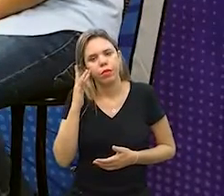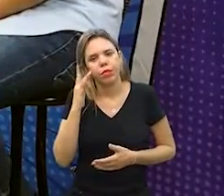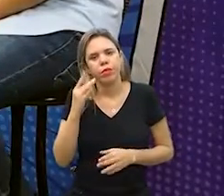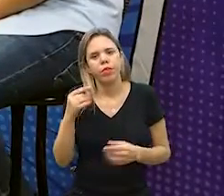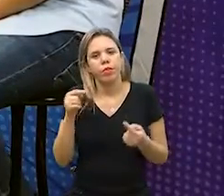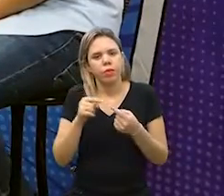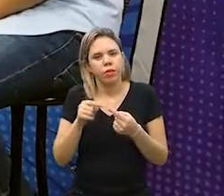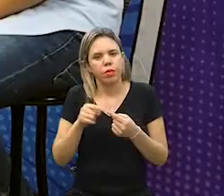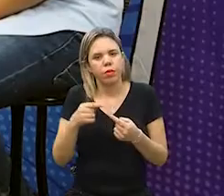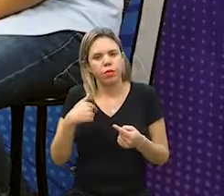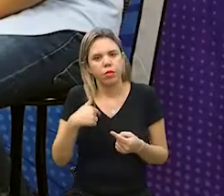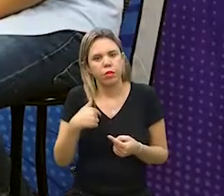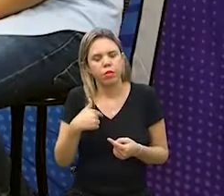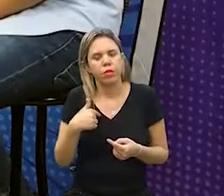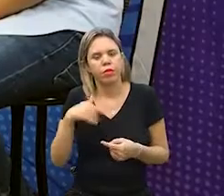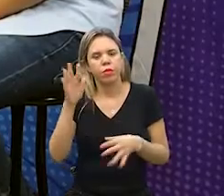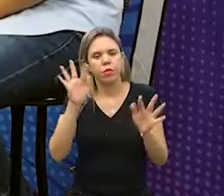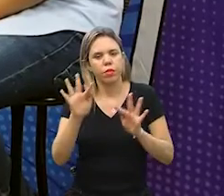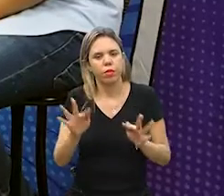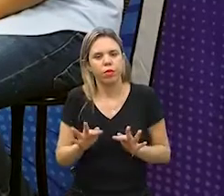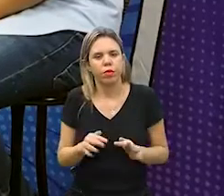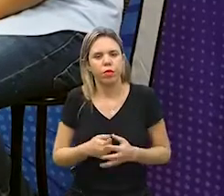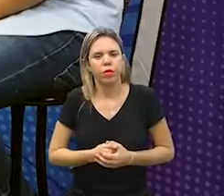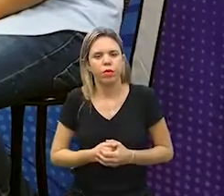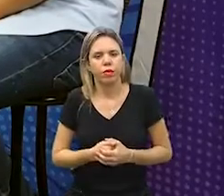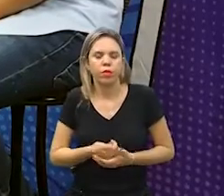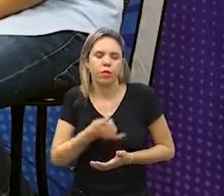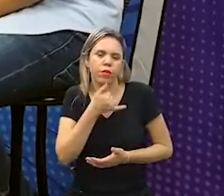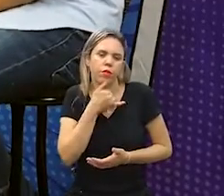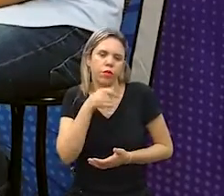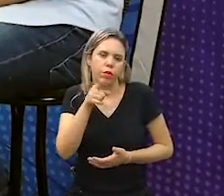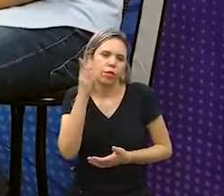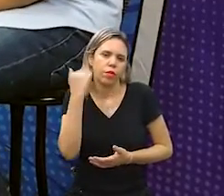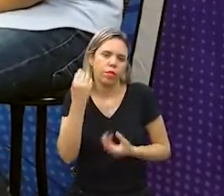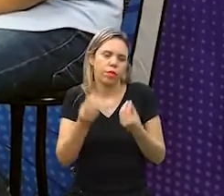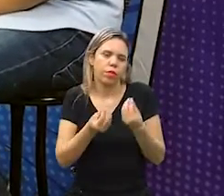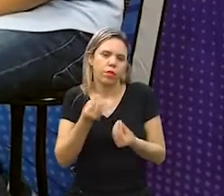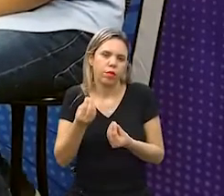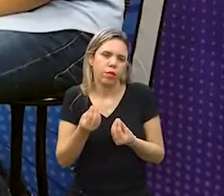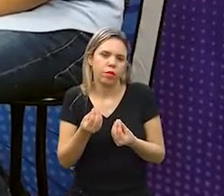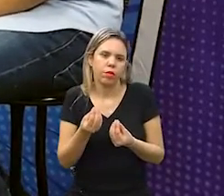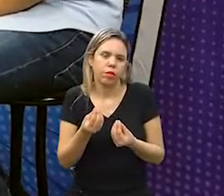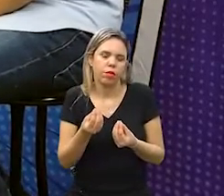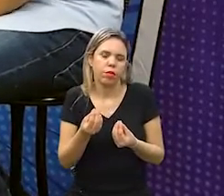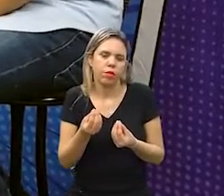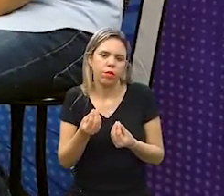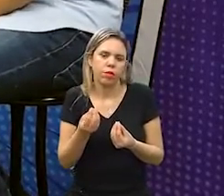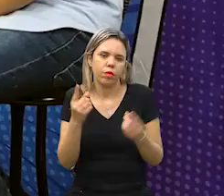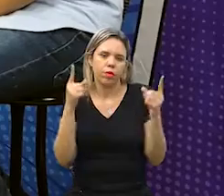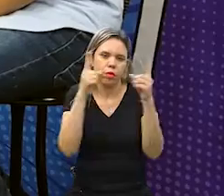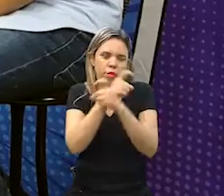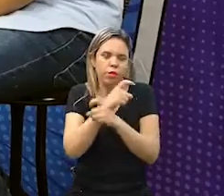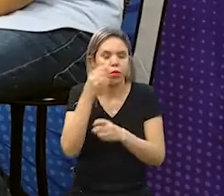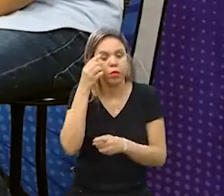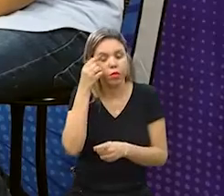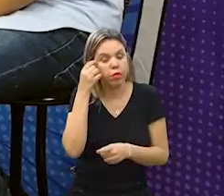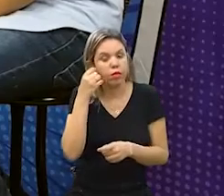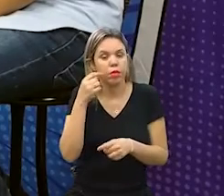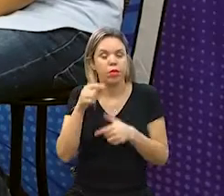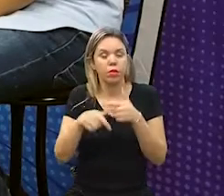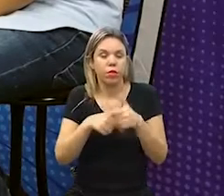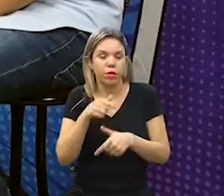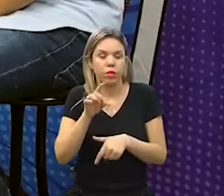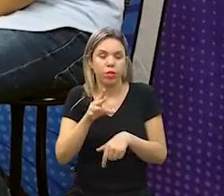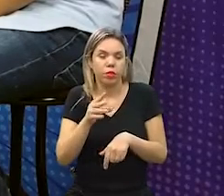me encontro, é onde eu sou mais feliz. Infelizmente, você sabe, né, Michel, é difícil você viver de literatura